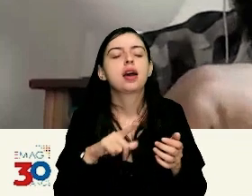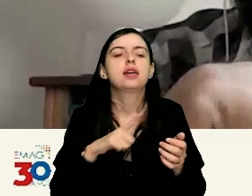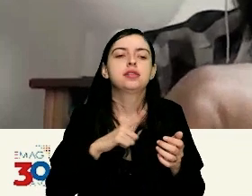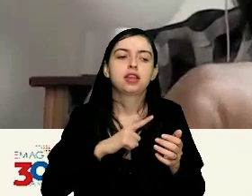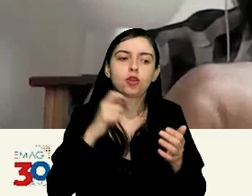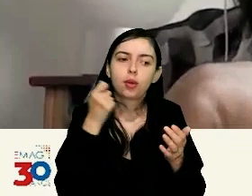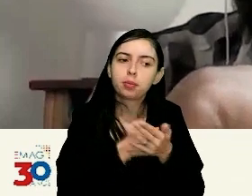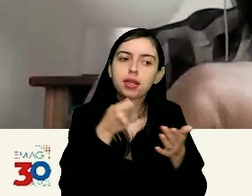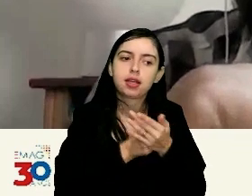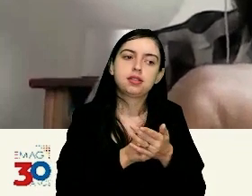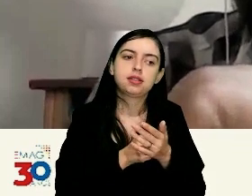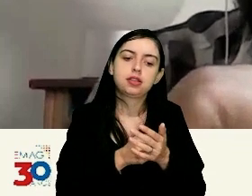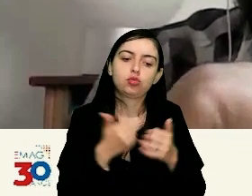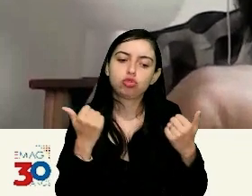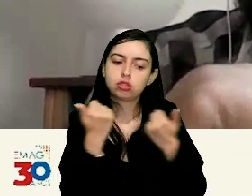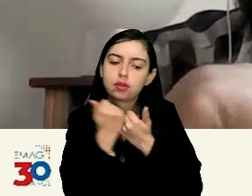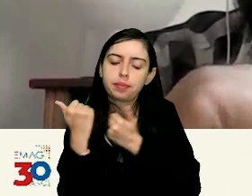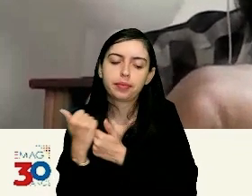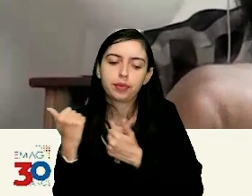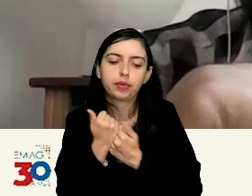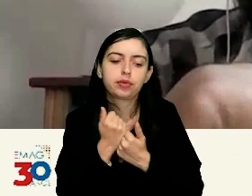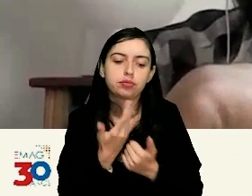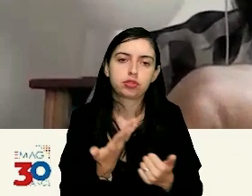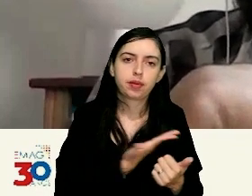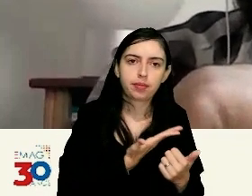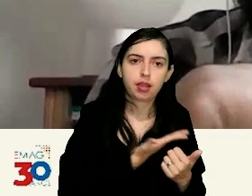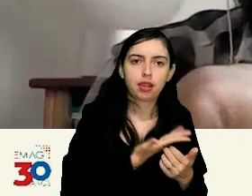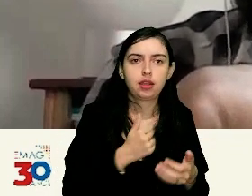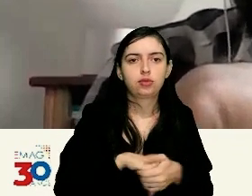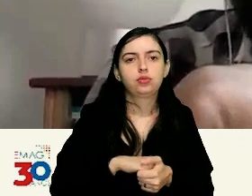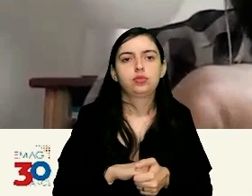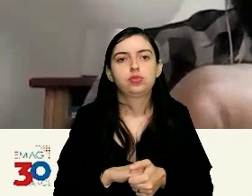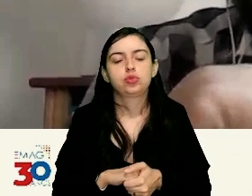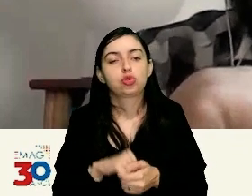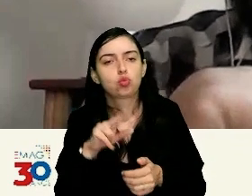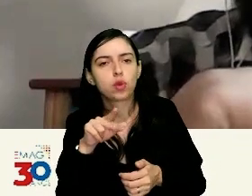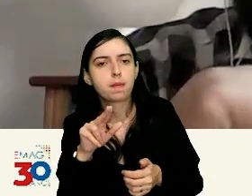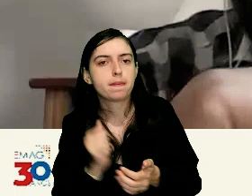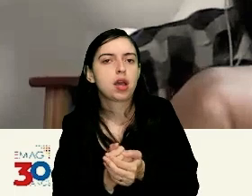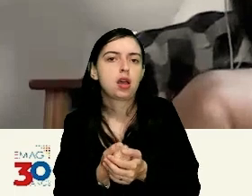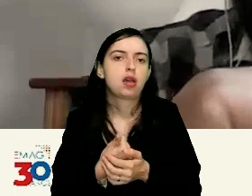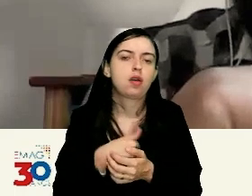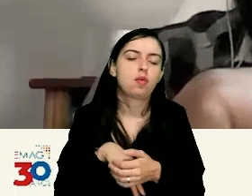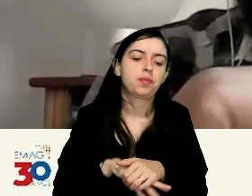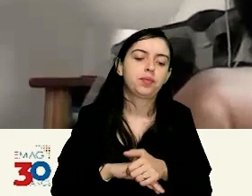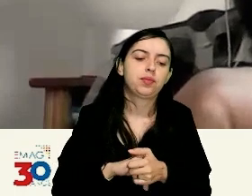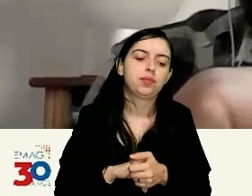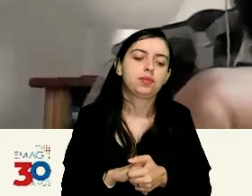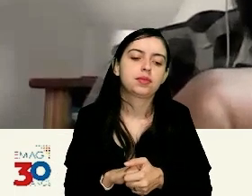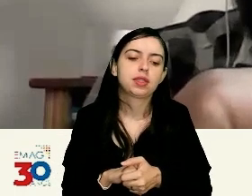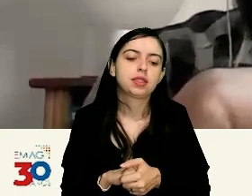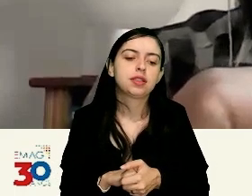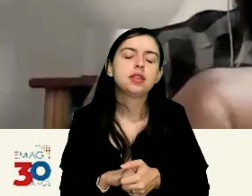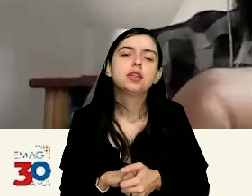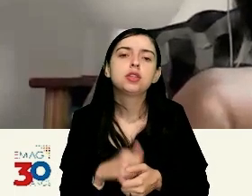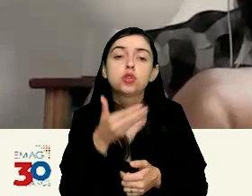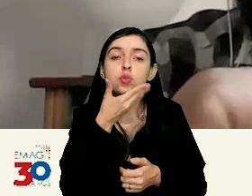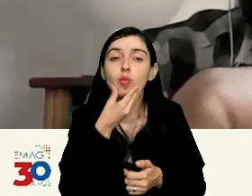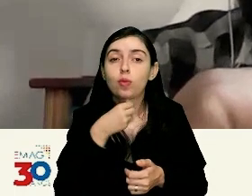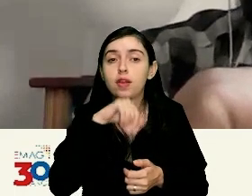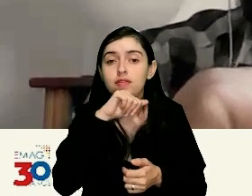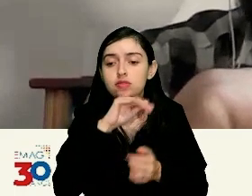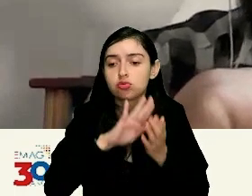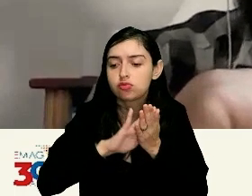seja rede de apoio de algum colega, de alguma colega, de um irmão, de uma irmã, porque, cara, se sua paternidade tá fácil, você tá fazendo alguma coisa de